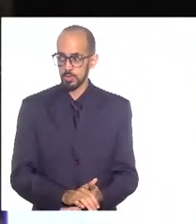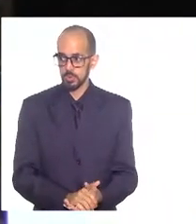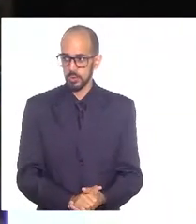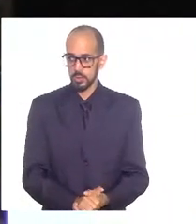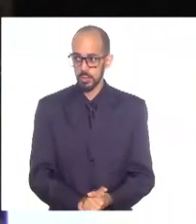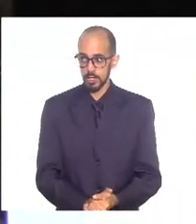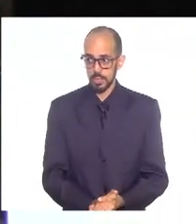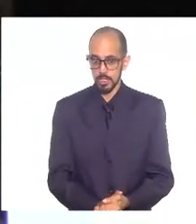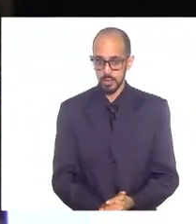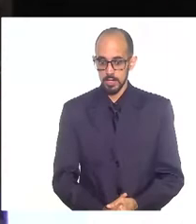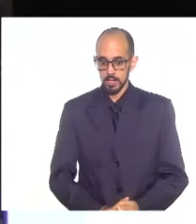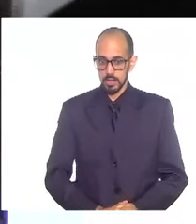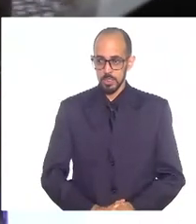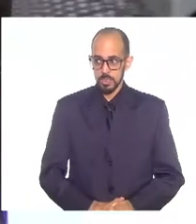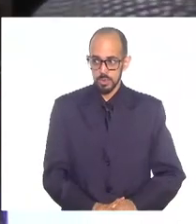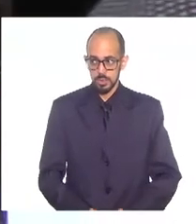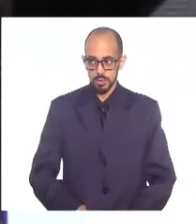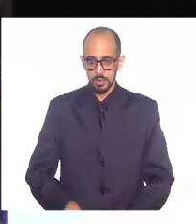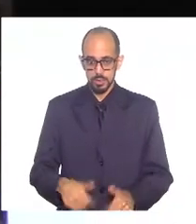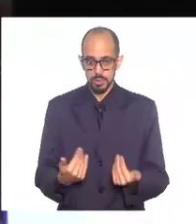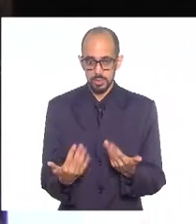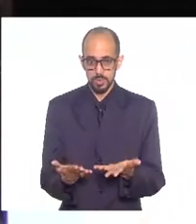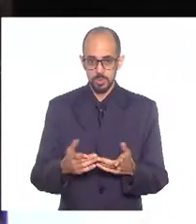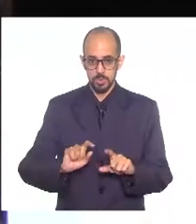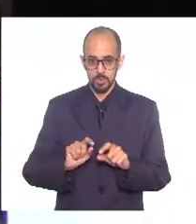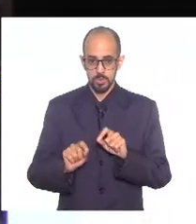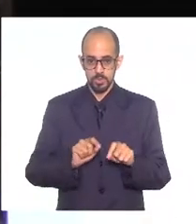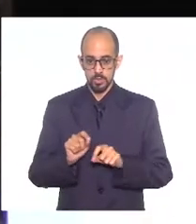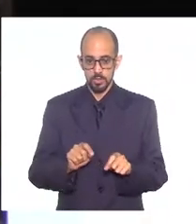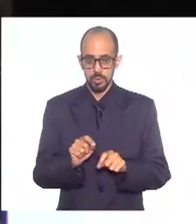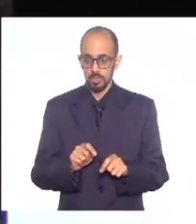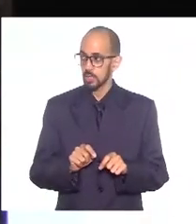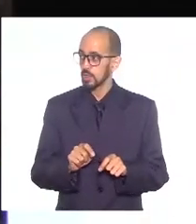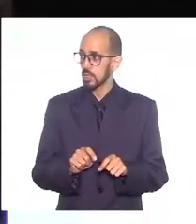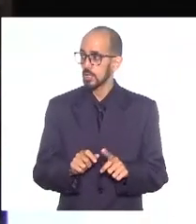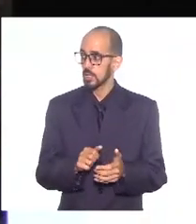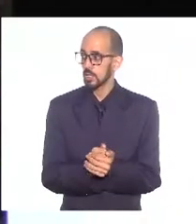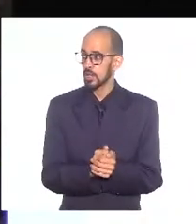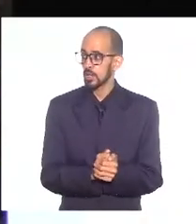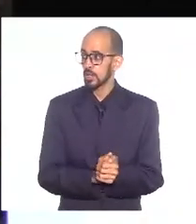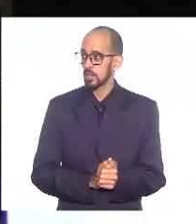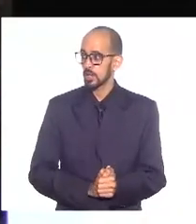tarde. Veio bem, Dirceu, para que a gente possa